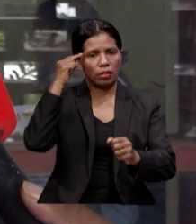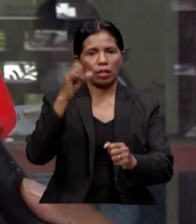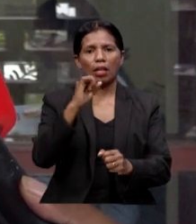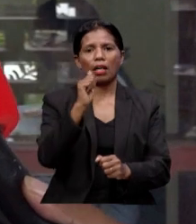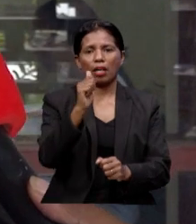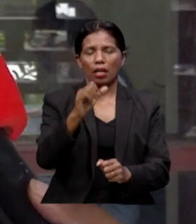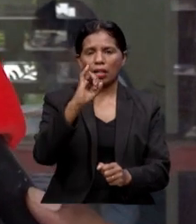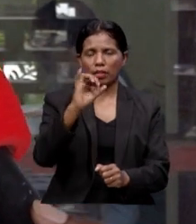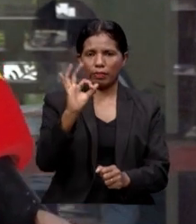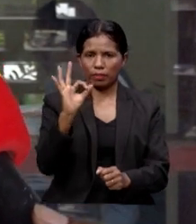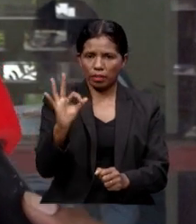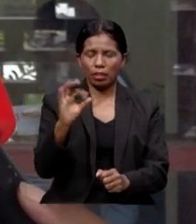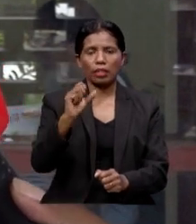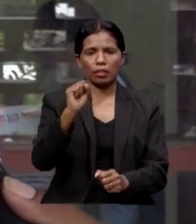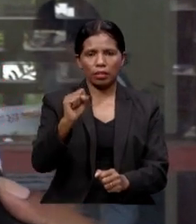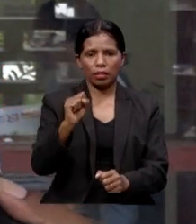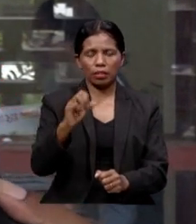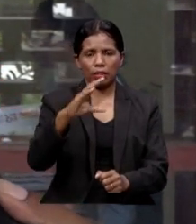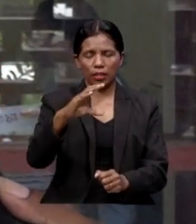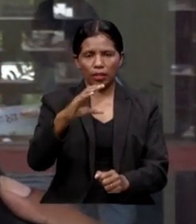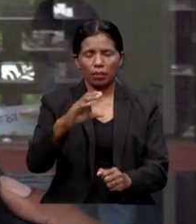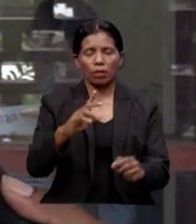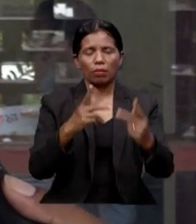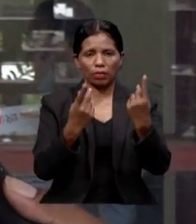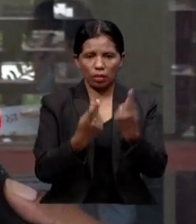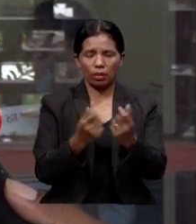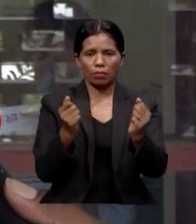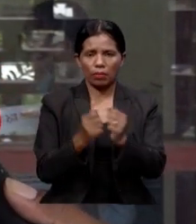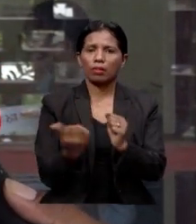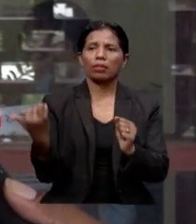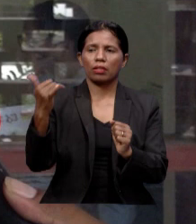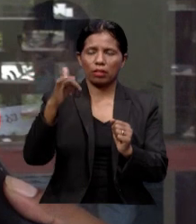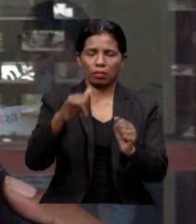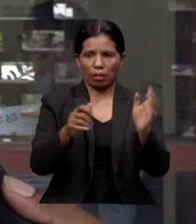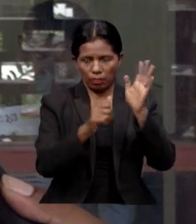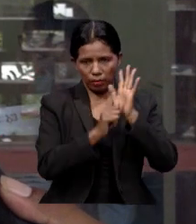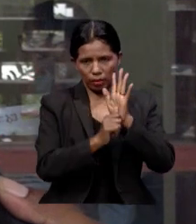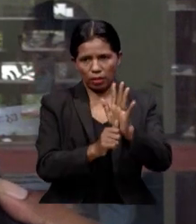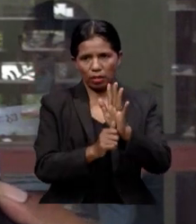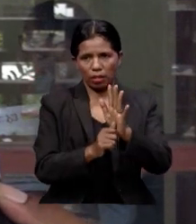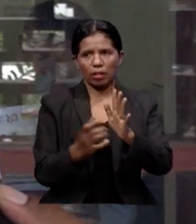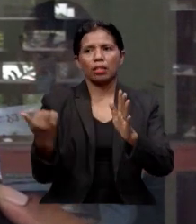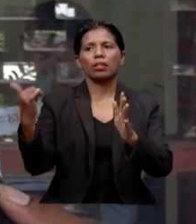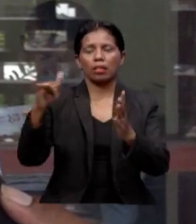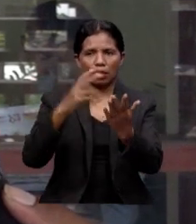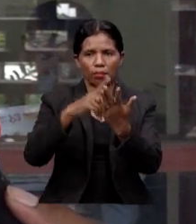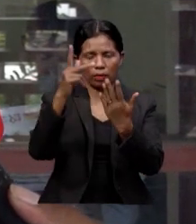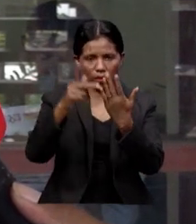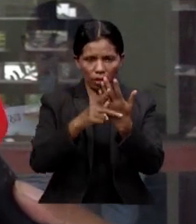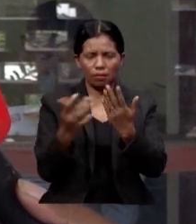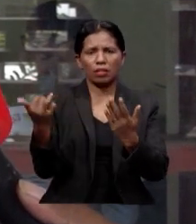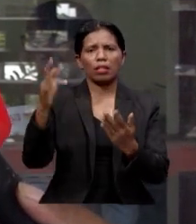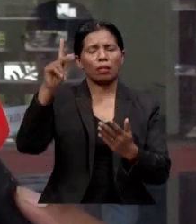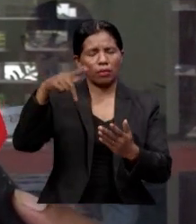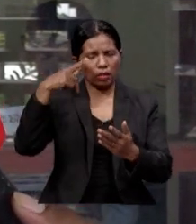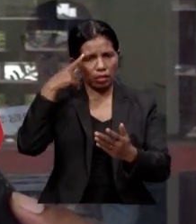deal ho setor privado, então seria mai apresenta seria programa, seria política e seria